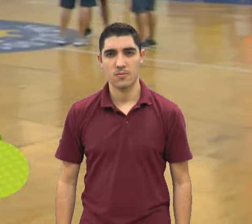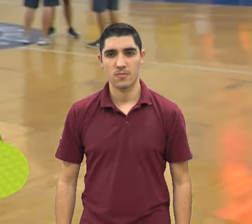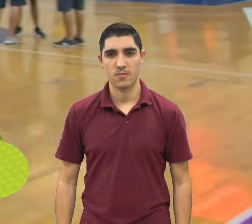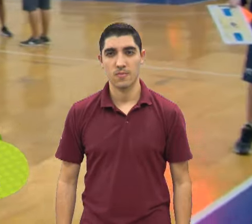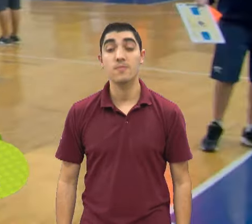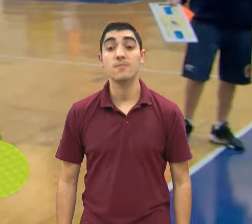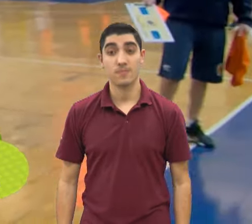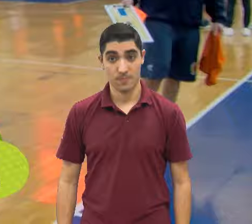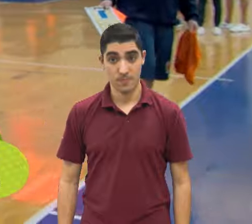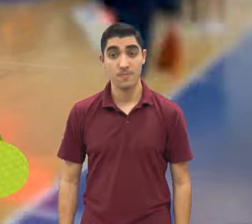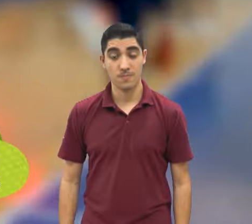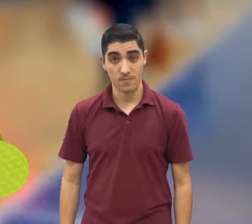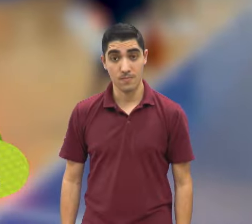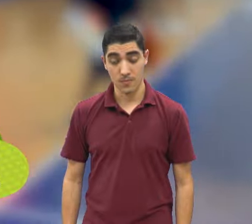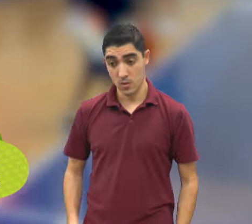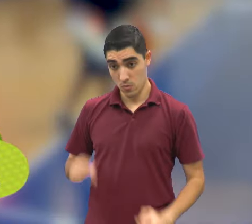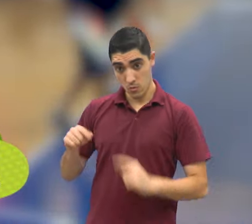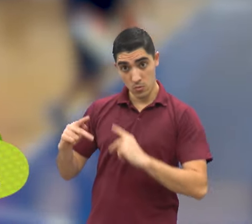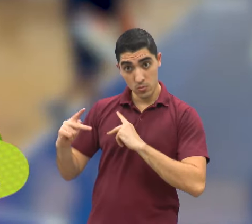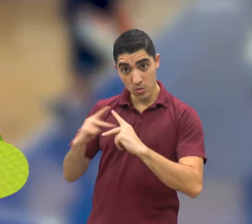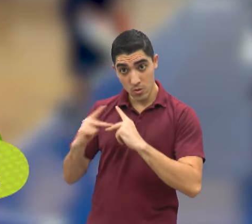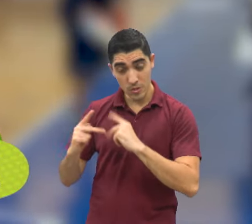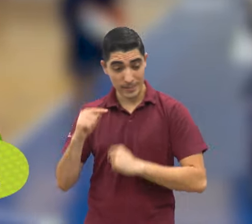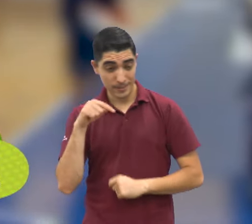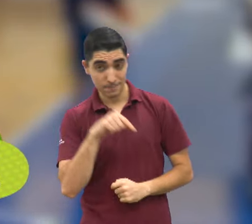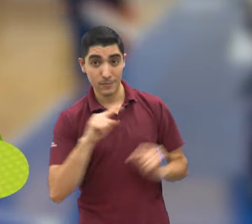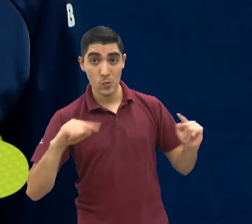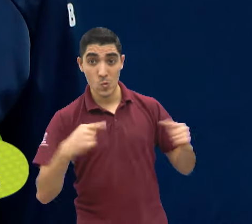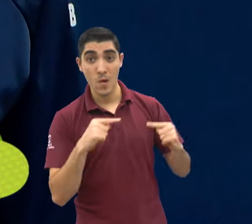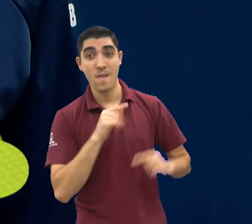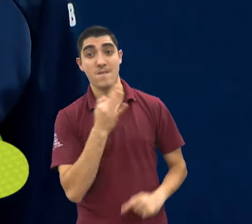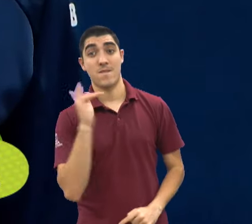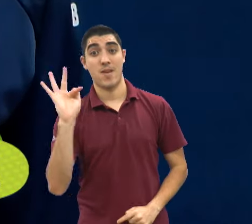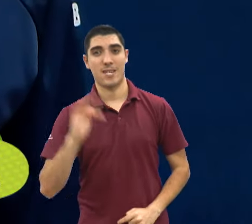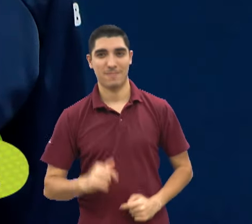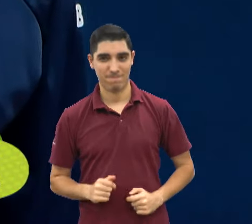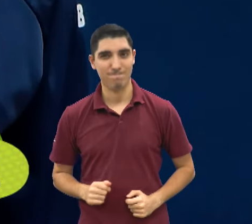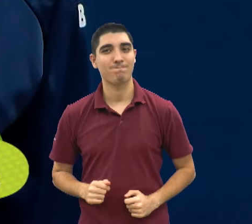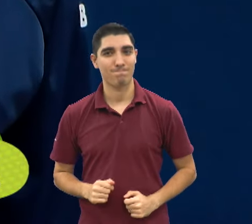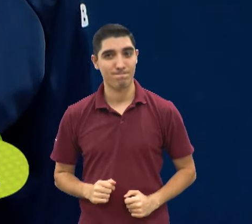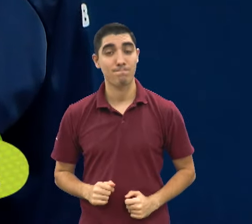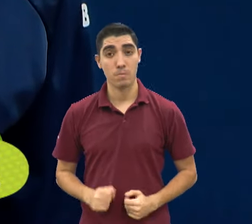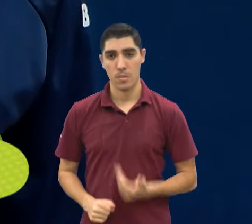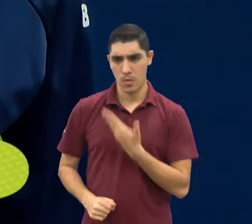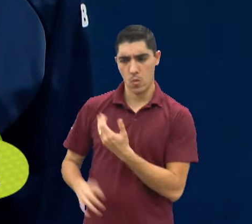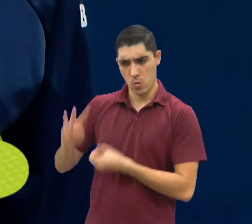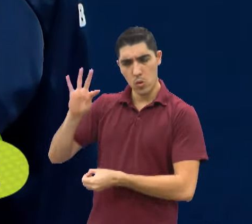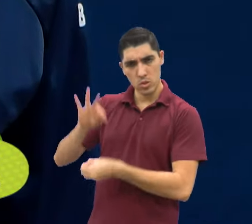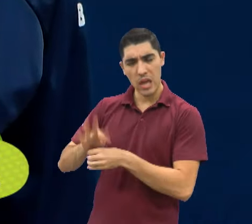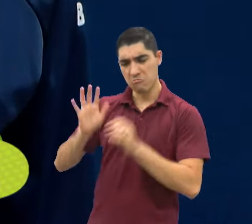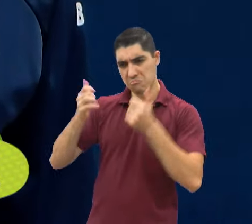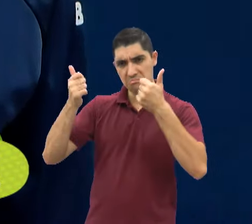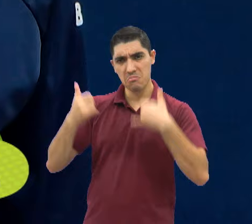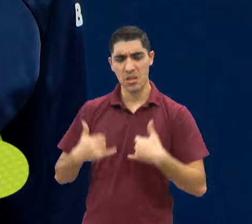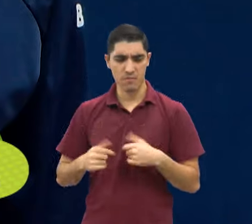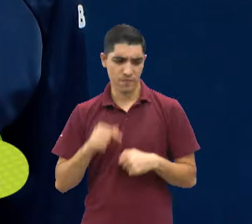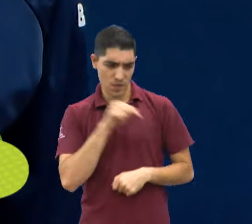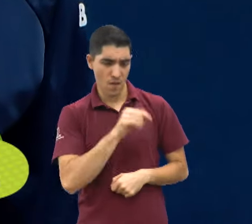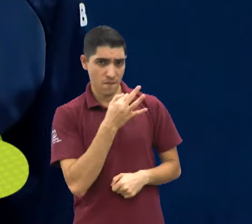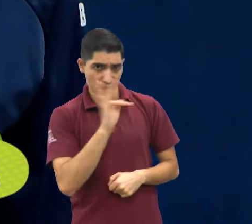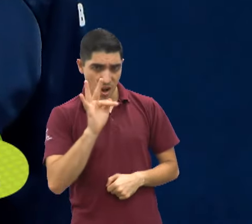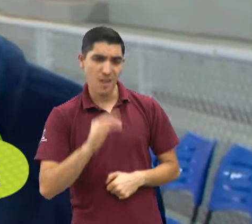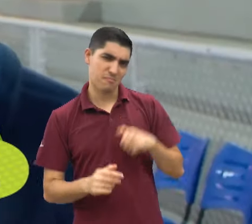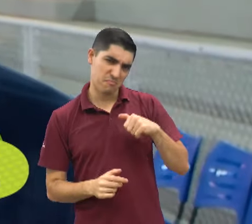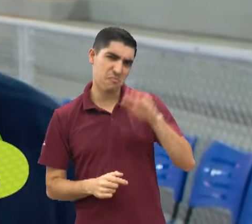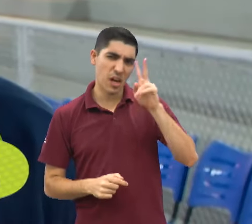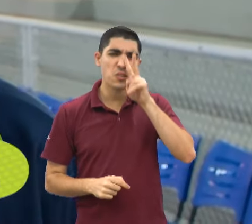O adversário do São José será o poderoso Franca. Regis Marrelli não esconde que o favoritismo está do outro